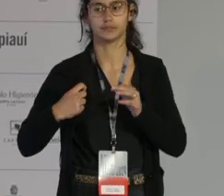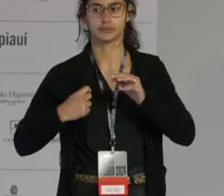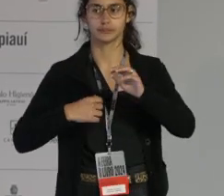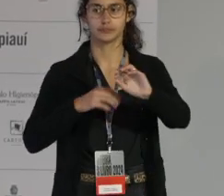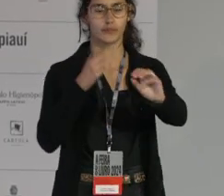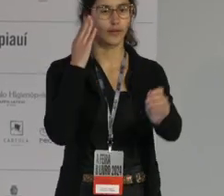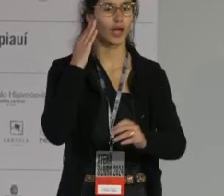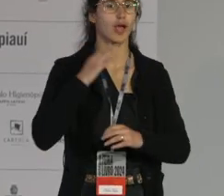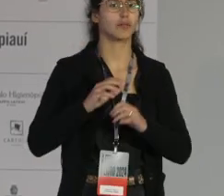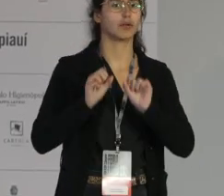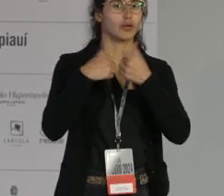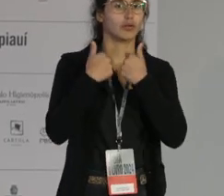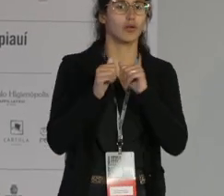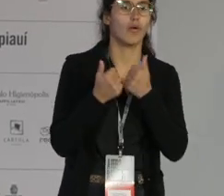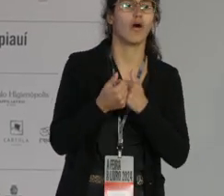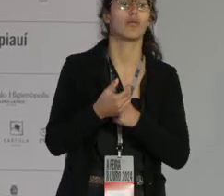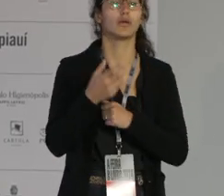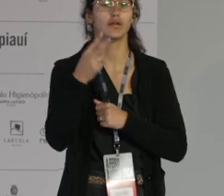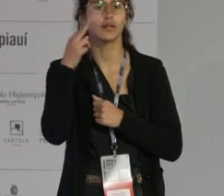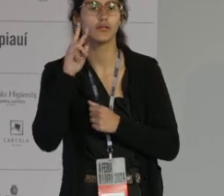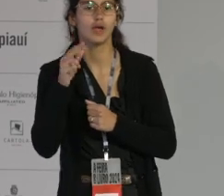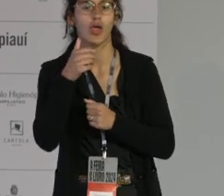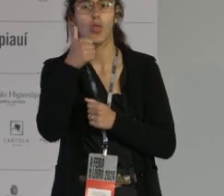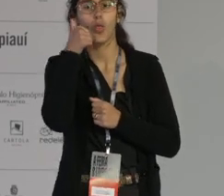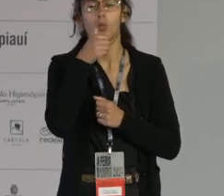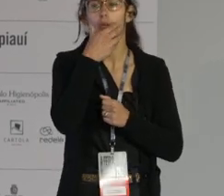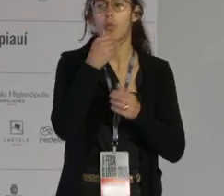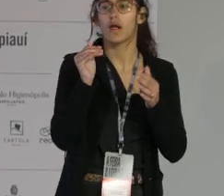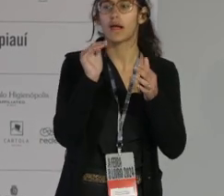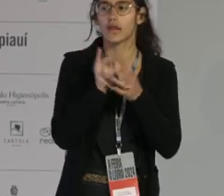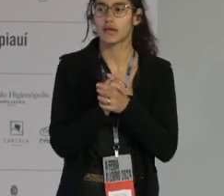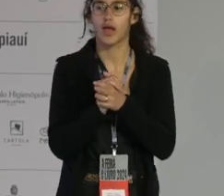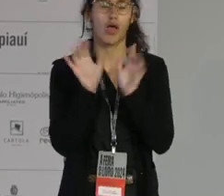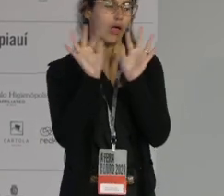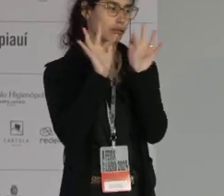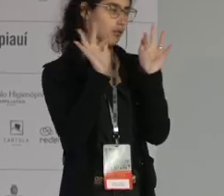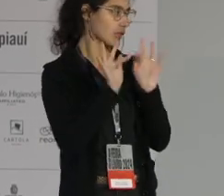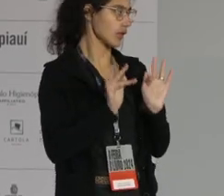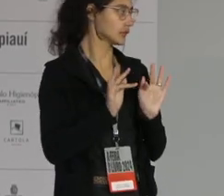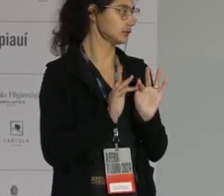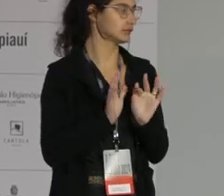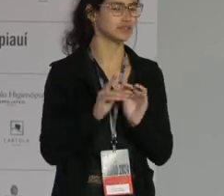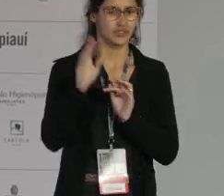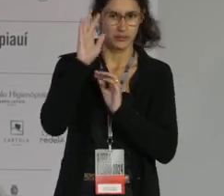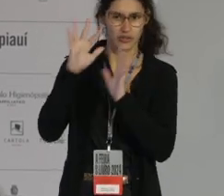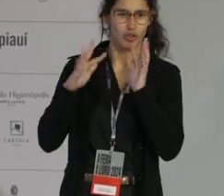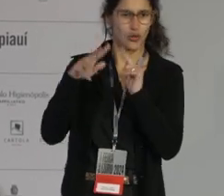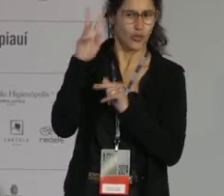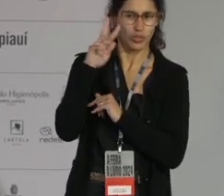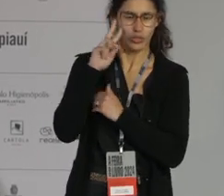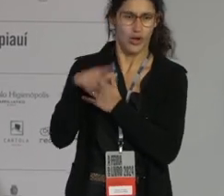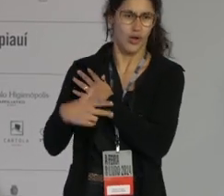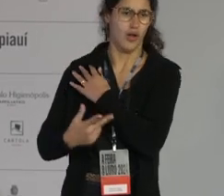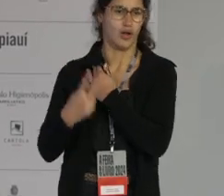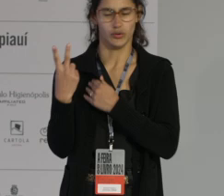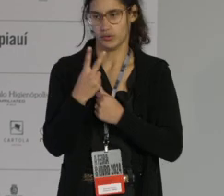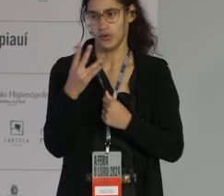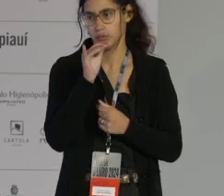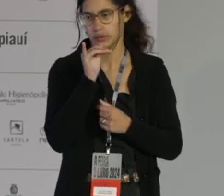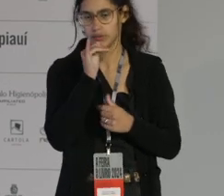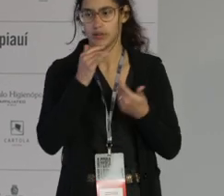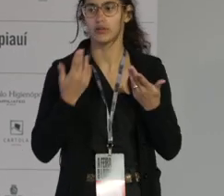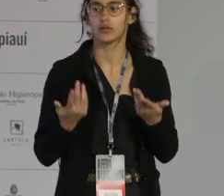você ouve um casal com frases. Daí você já imagina toda a história deles, por exemplo.